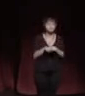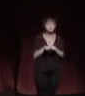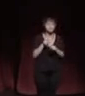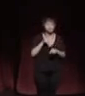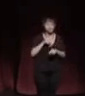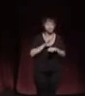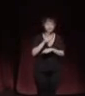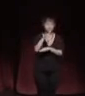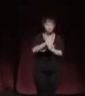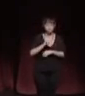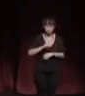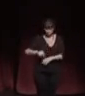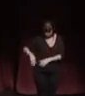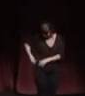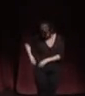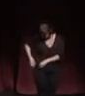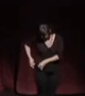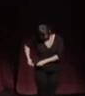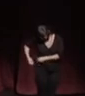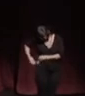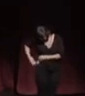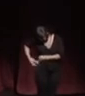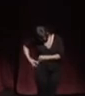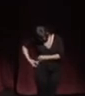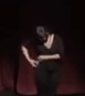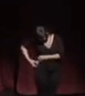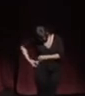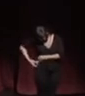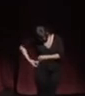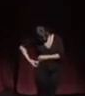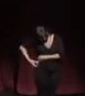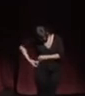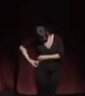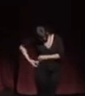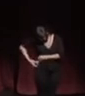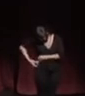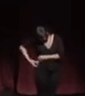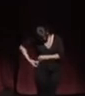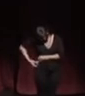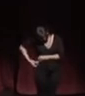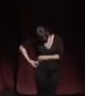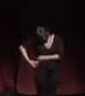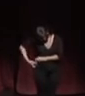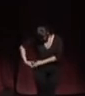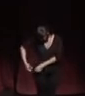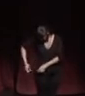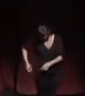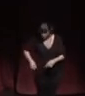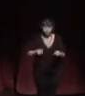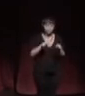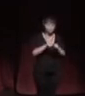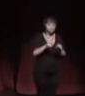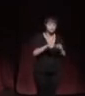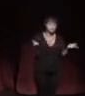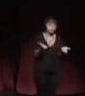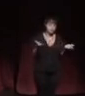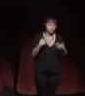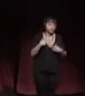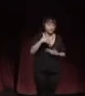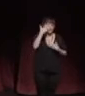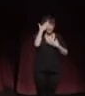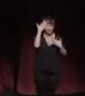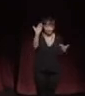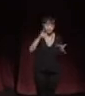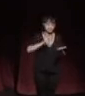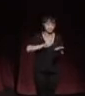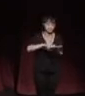início por agradecer muito a tradução que está sendo feita em língua de sinais e que também